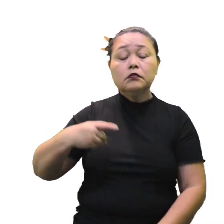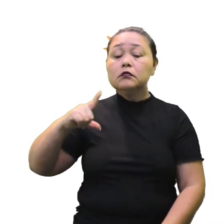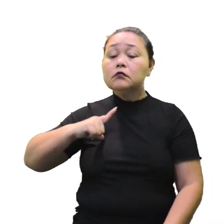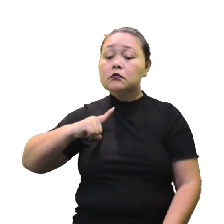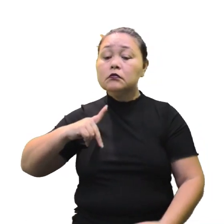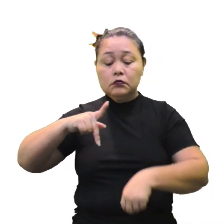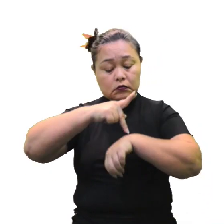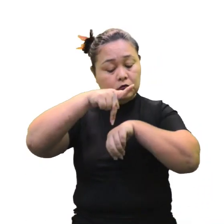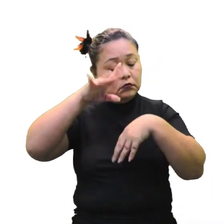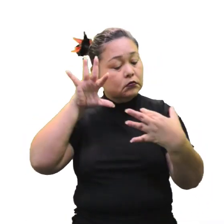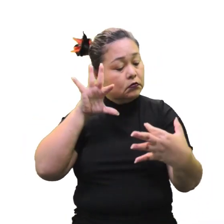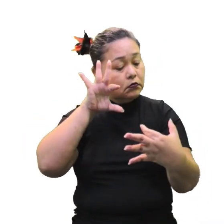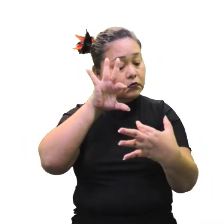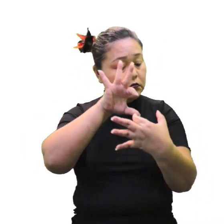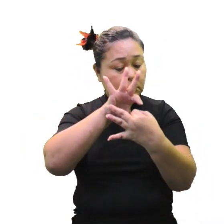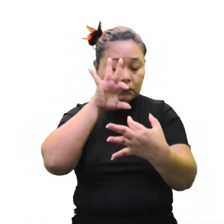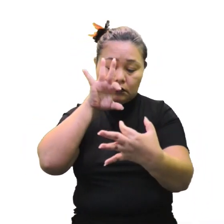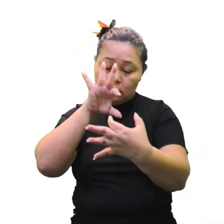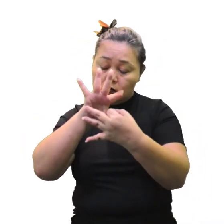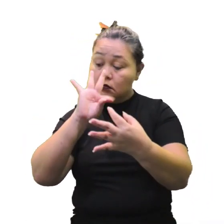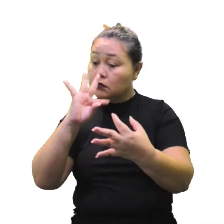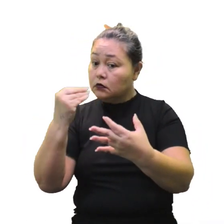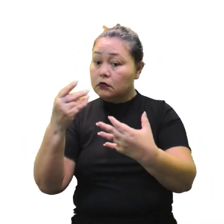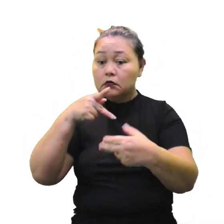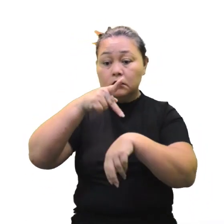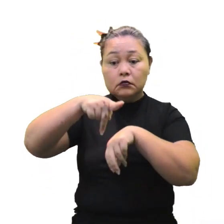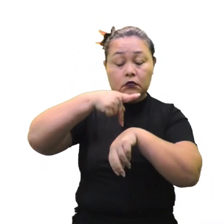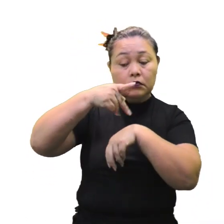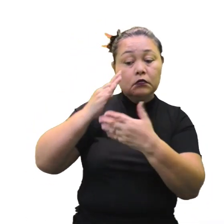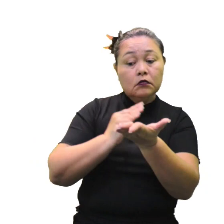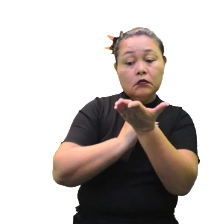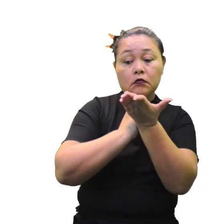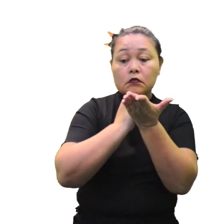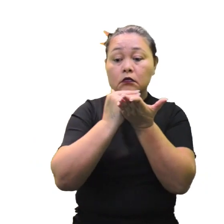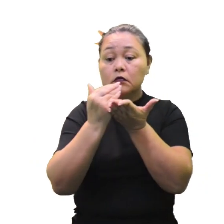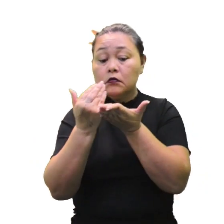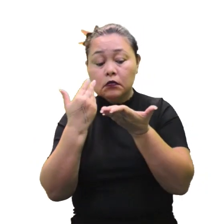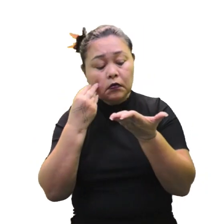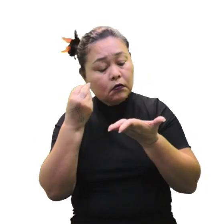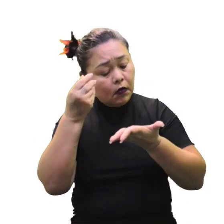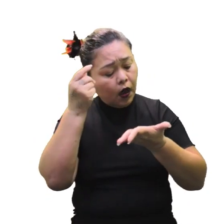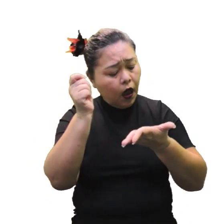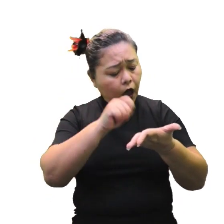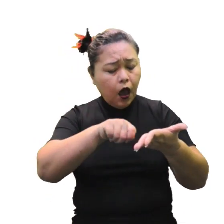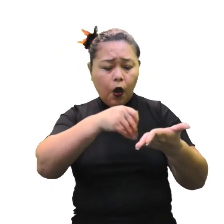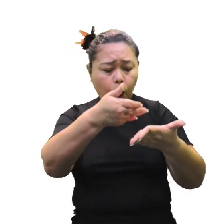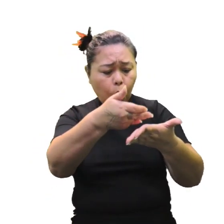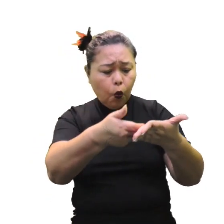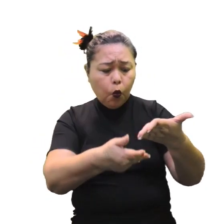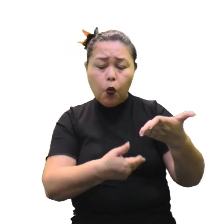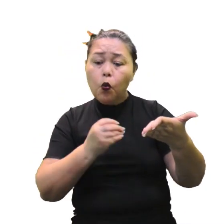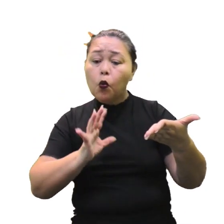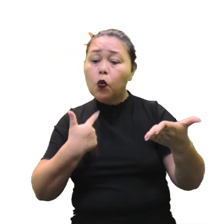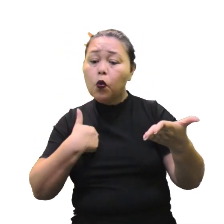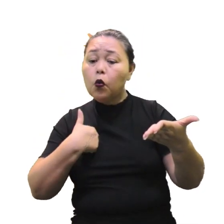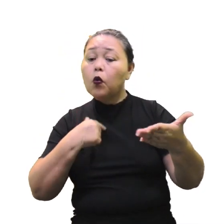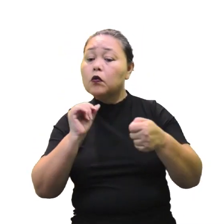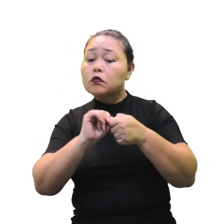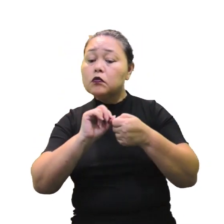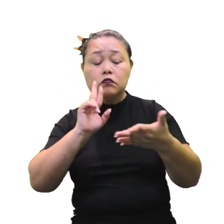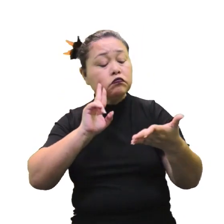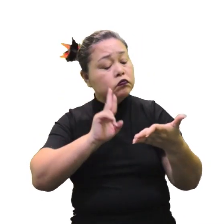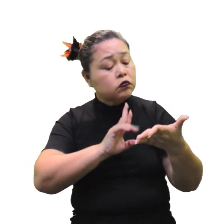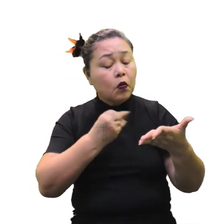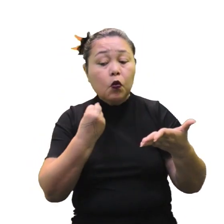essa crise ambiental. Todos os países começaram, então, a buscar soluções para uma